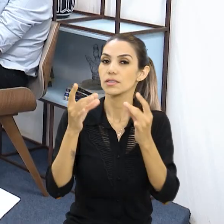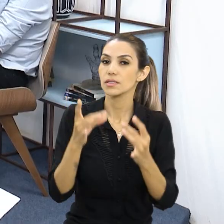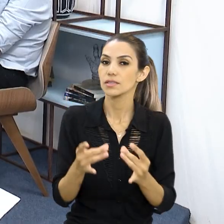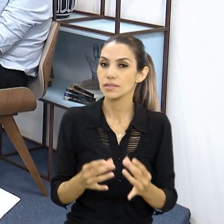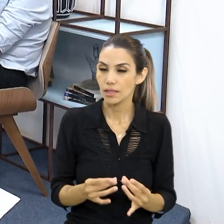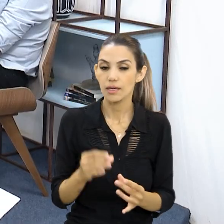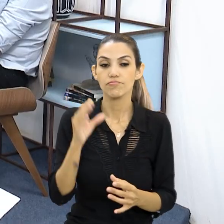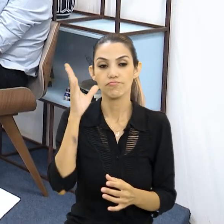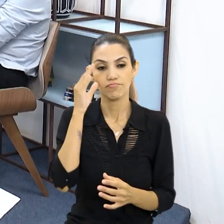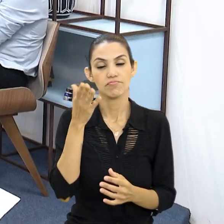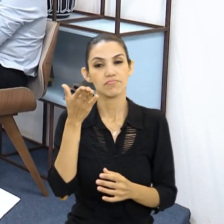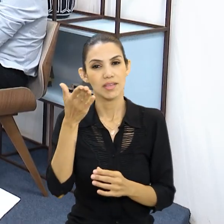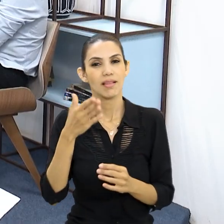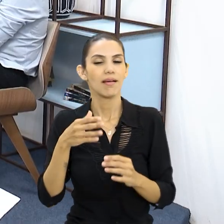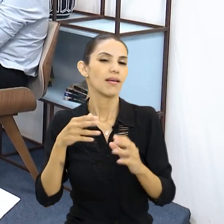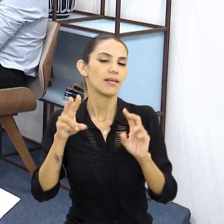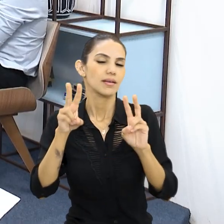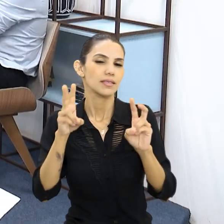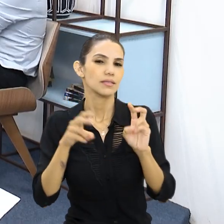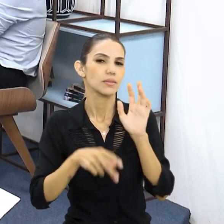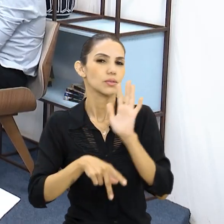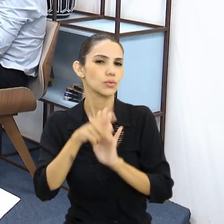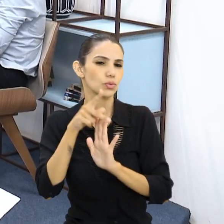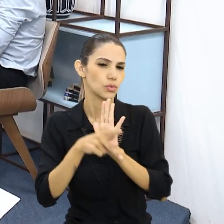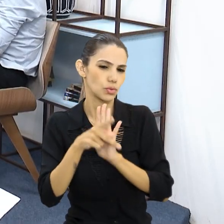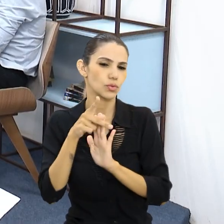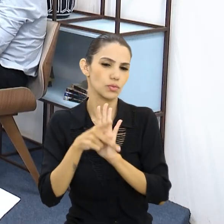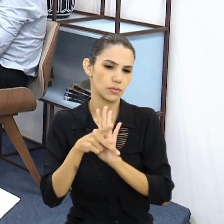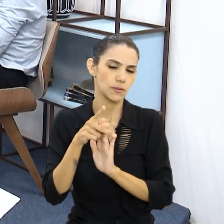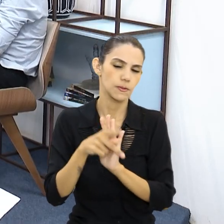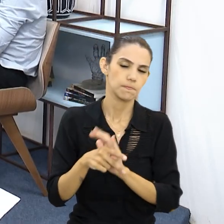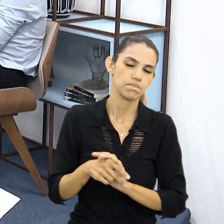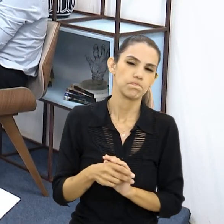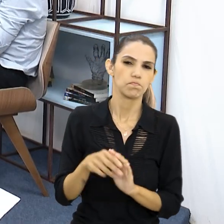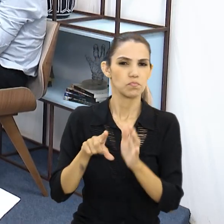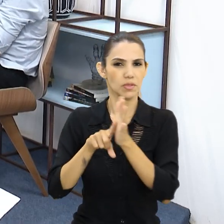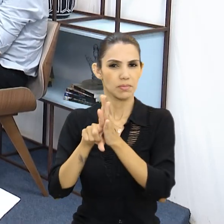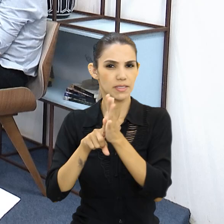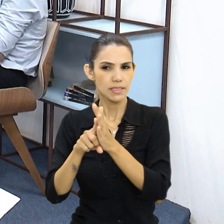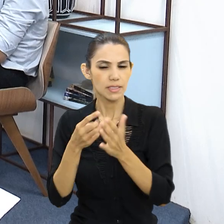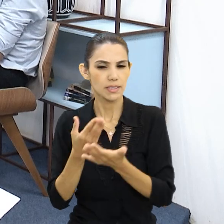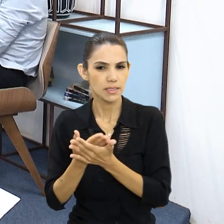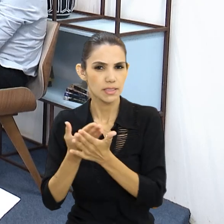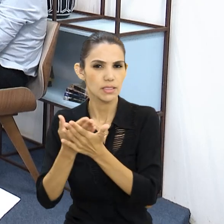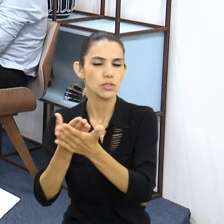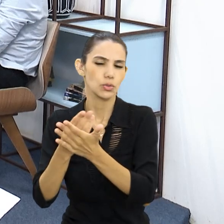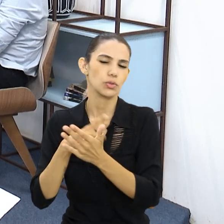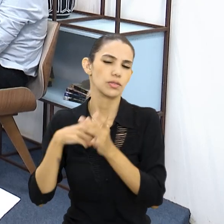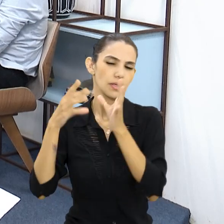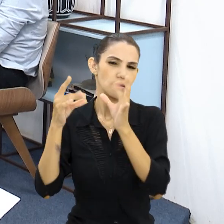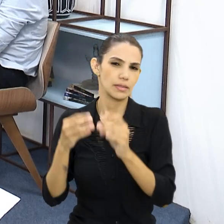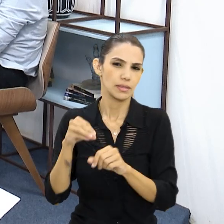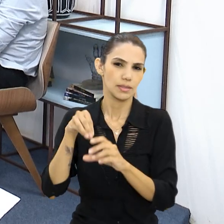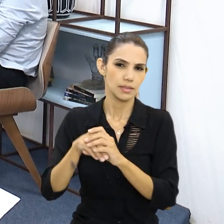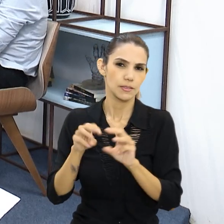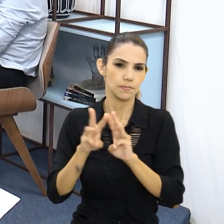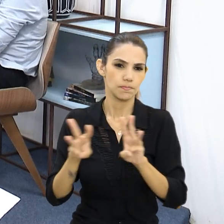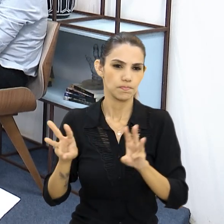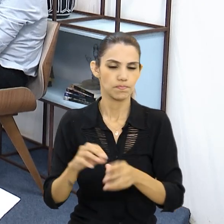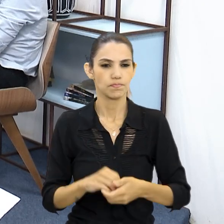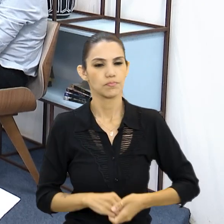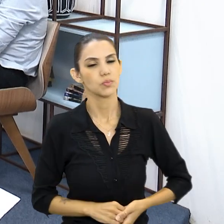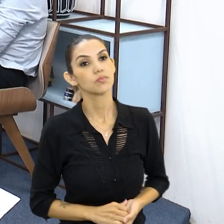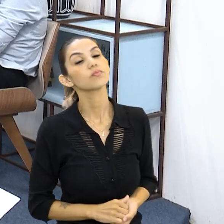É só vocês digitarem e acessarem esse site, então, que muito mais sobre essa pesquisa, sobre esses estudos, estará por lá, né, professora Ângela?